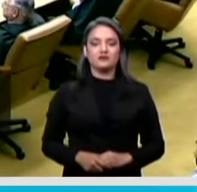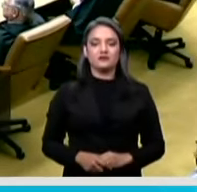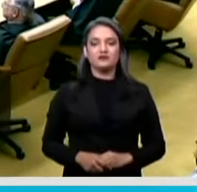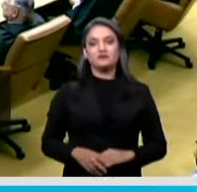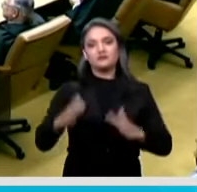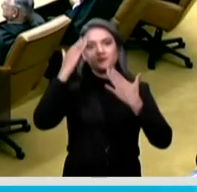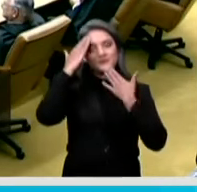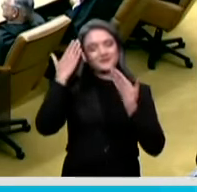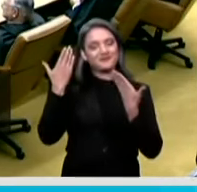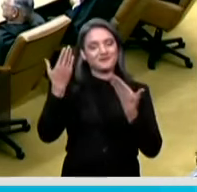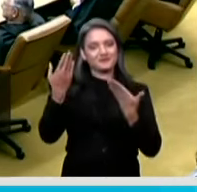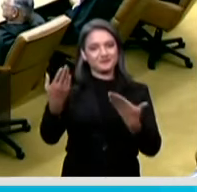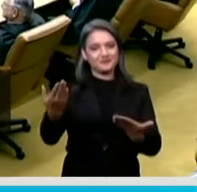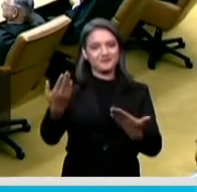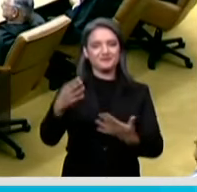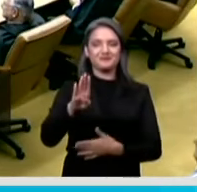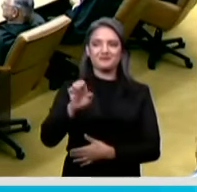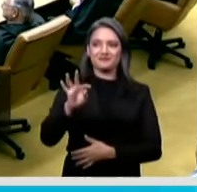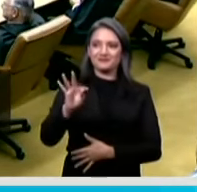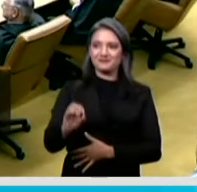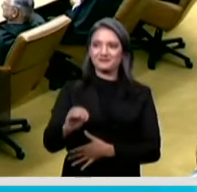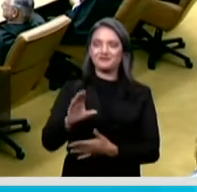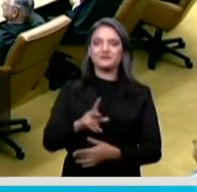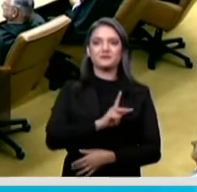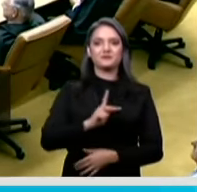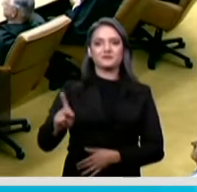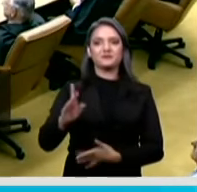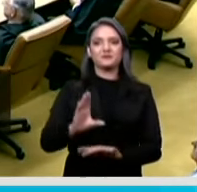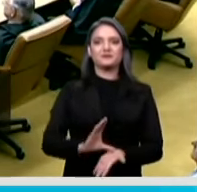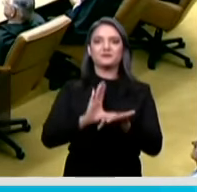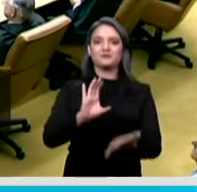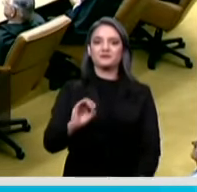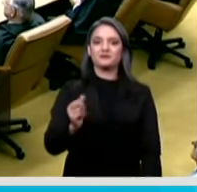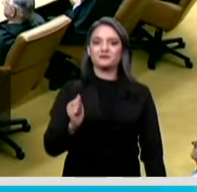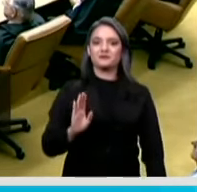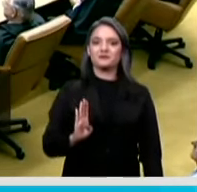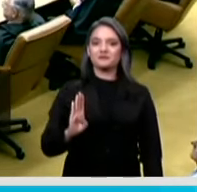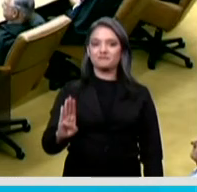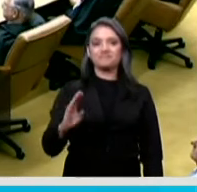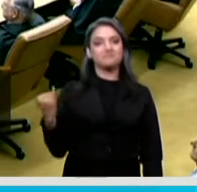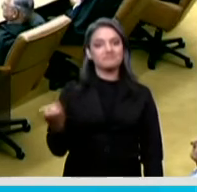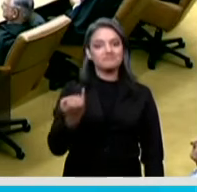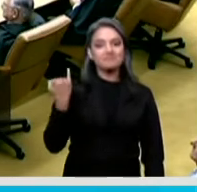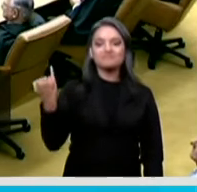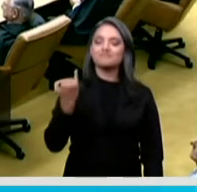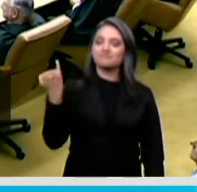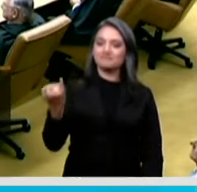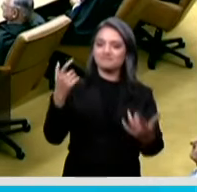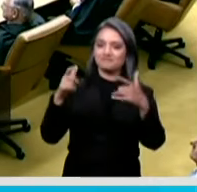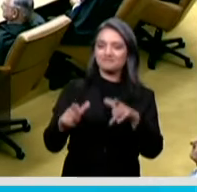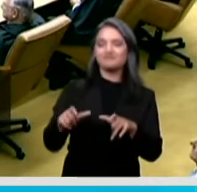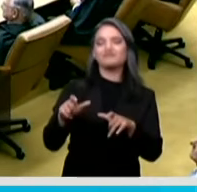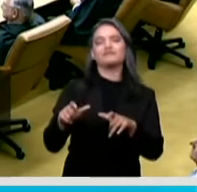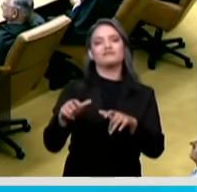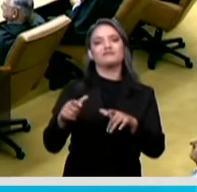diante da entrega que faz a sociedade Será que terminou a fala do do presidente da OAB Tô de olho aqui no no noso noso monitor no retorno aqui parece que